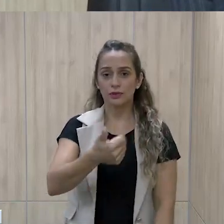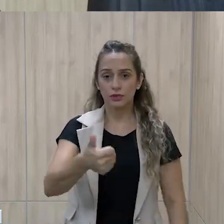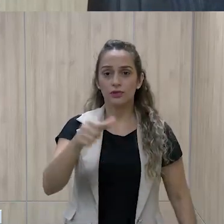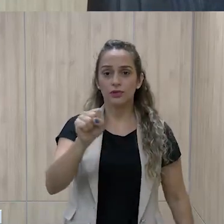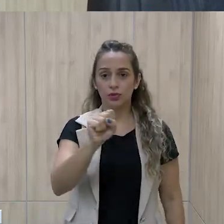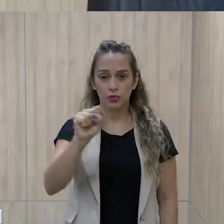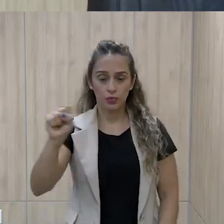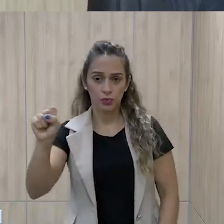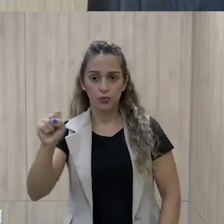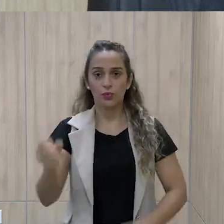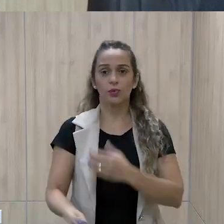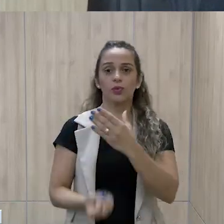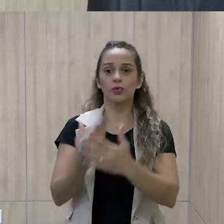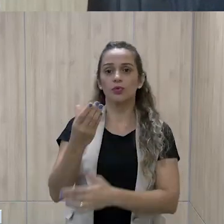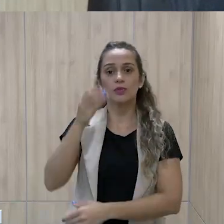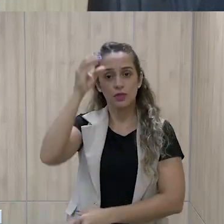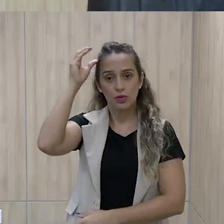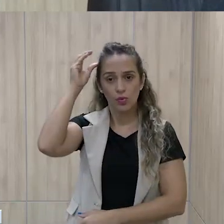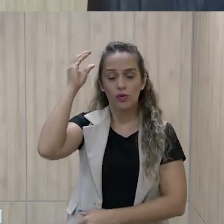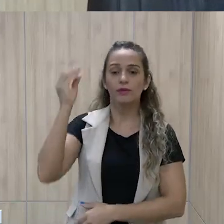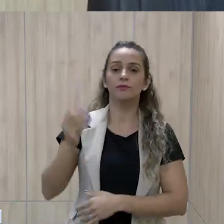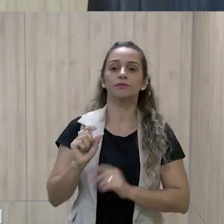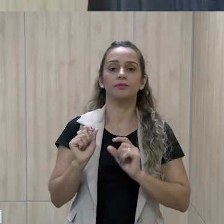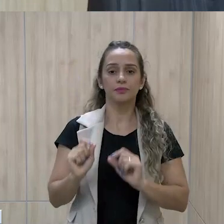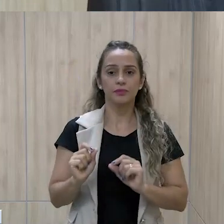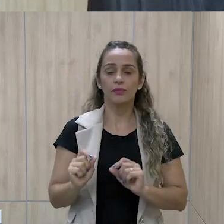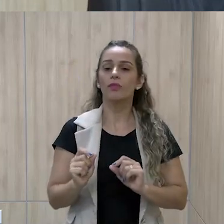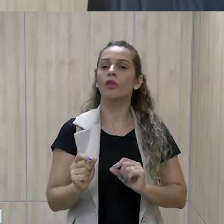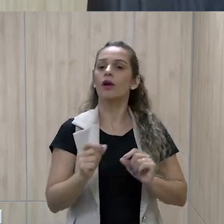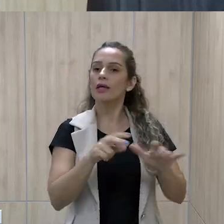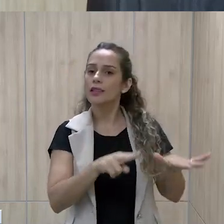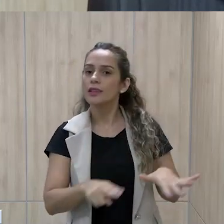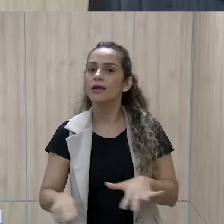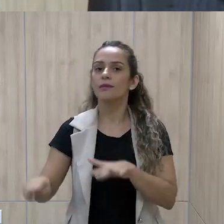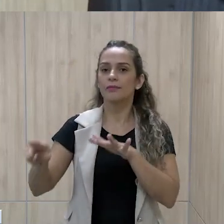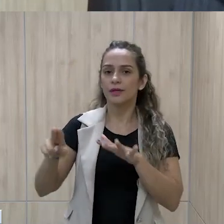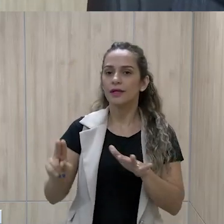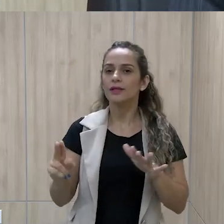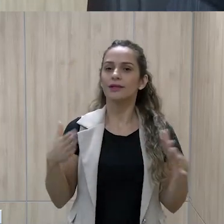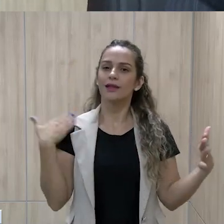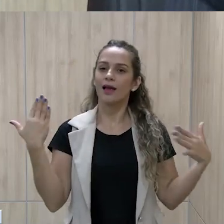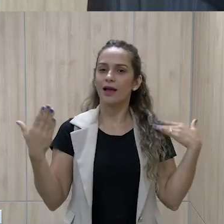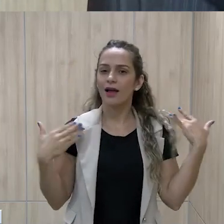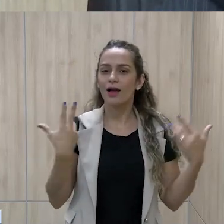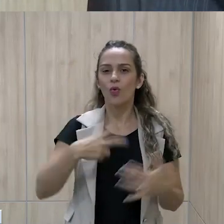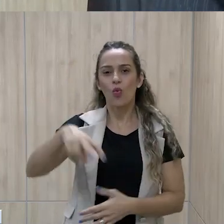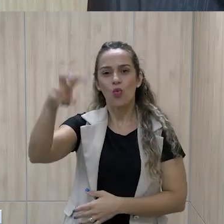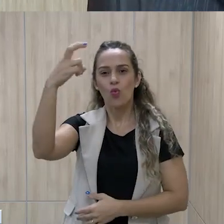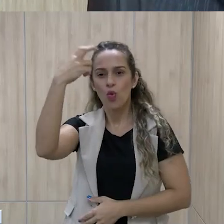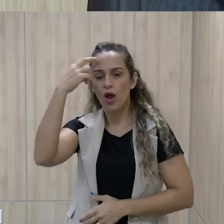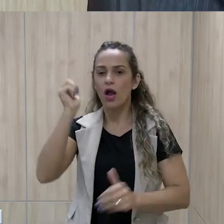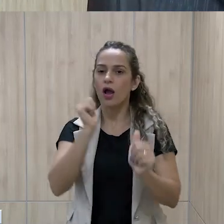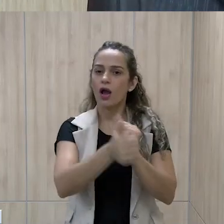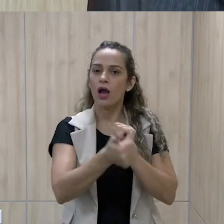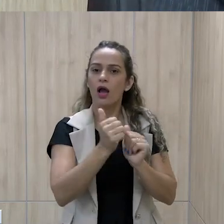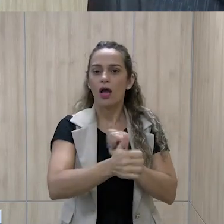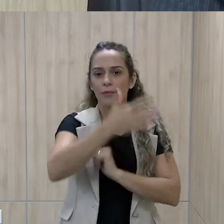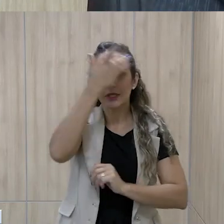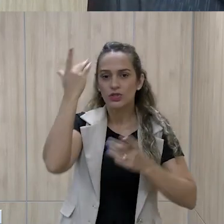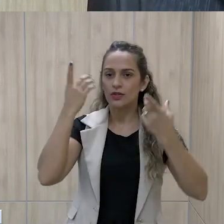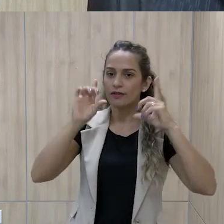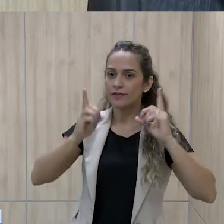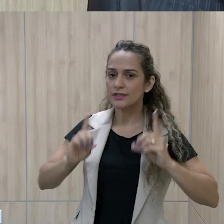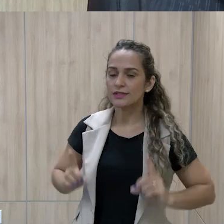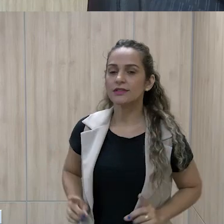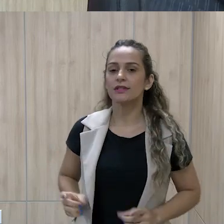projeto de lei número 188 e autoria Deputado Ciro andirot institui a semana do Lazer cultural